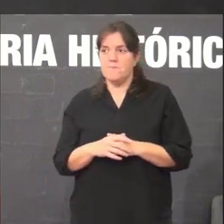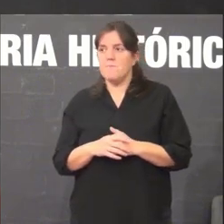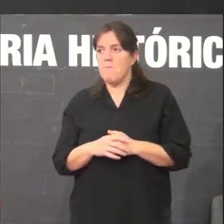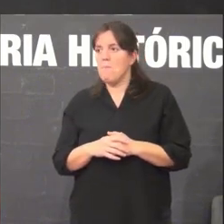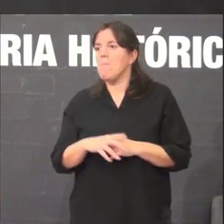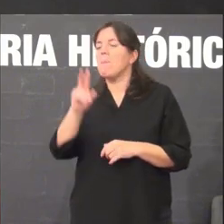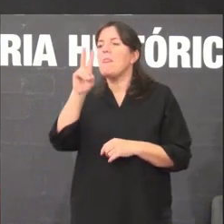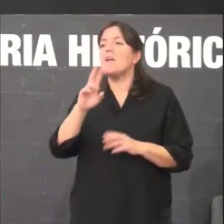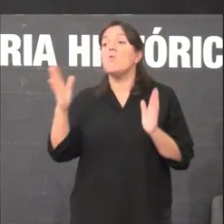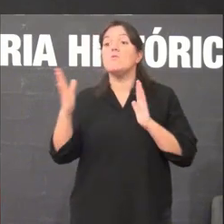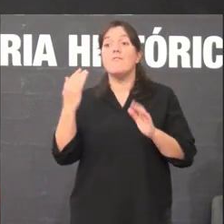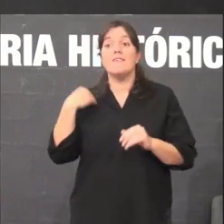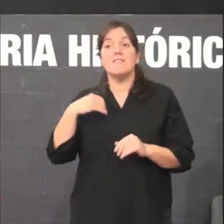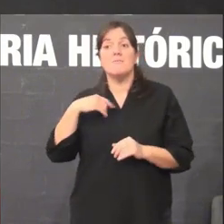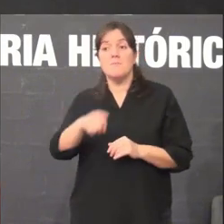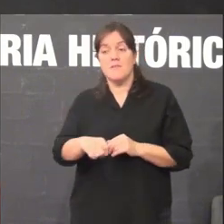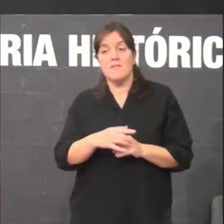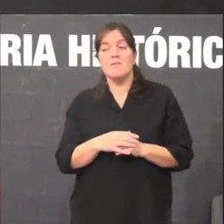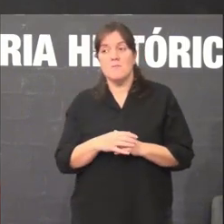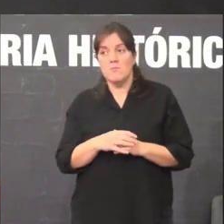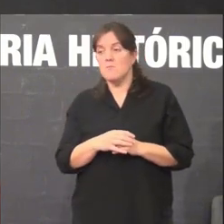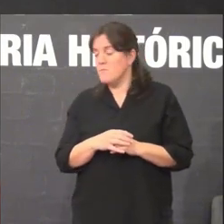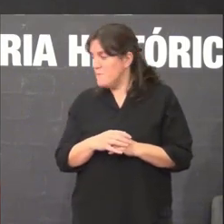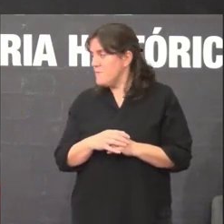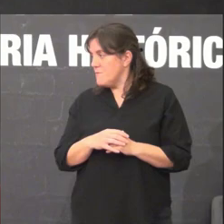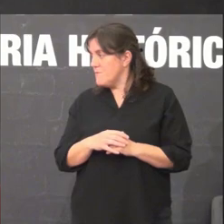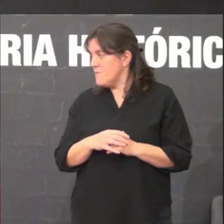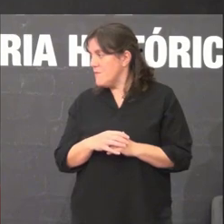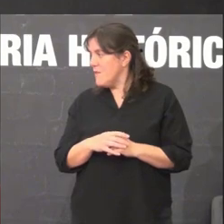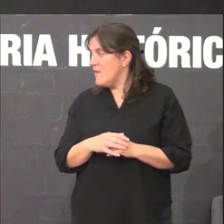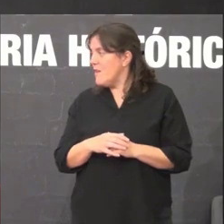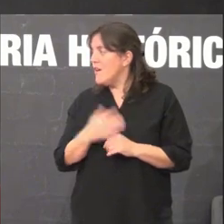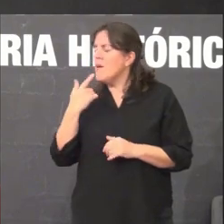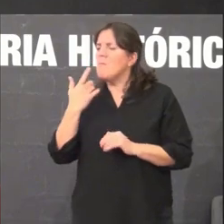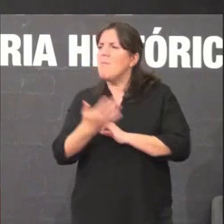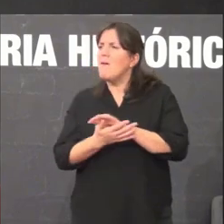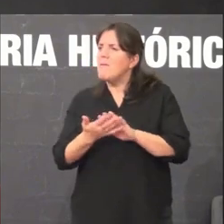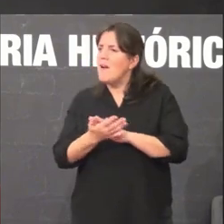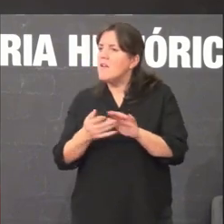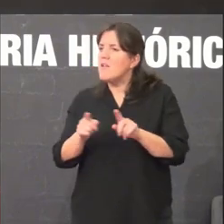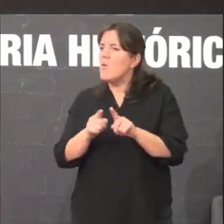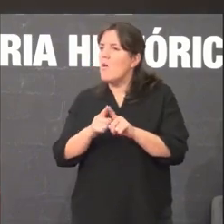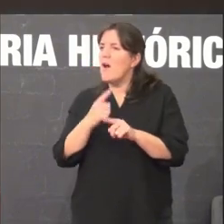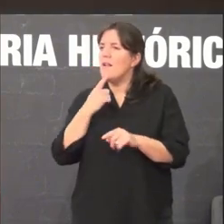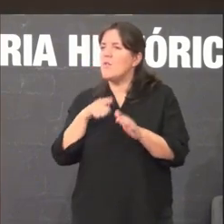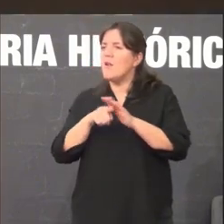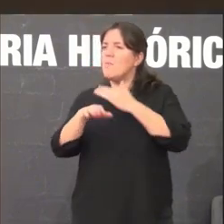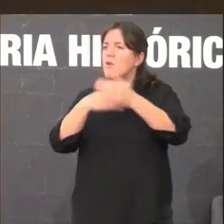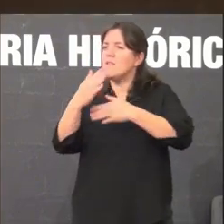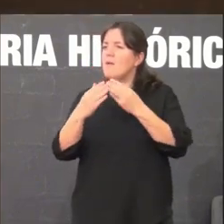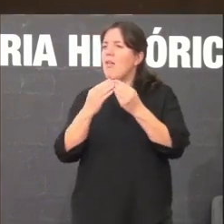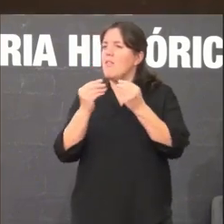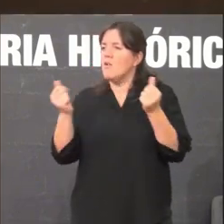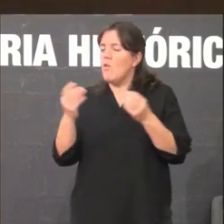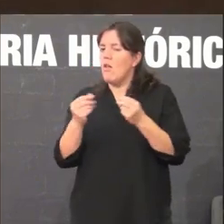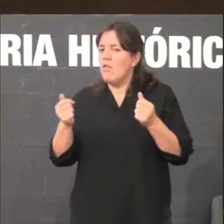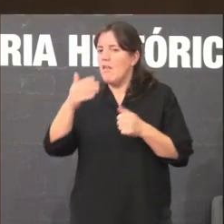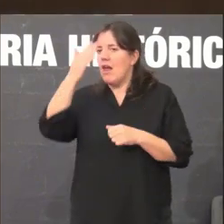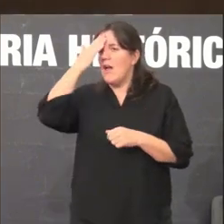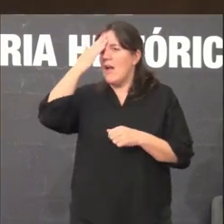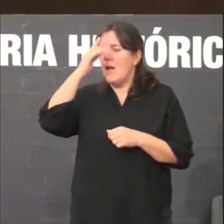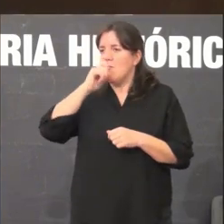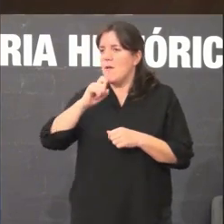segunda fase, vai assentar na progressiva dissolução e enfraquecimento da memória